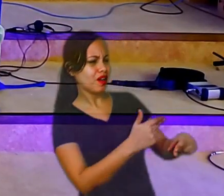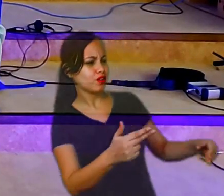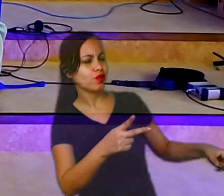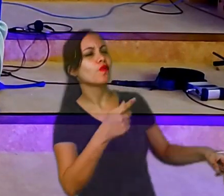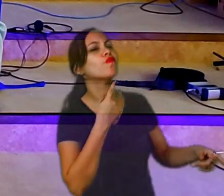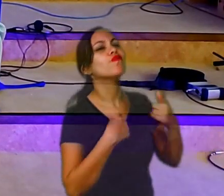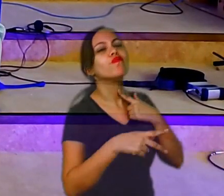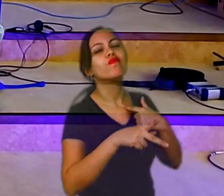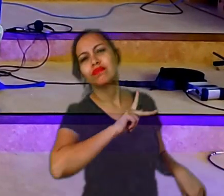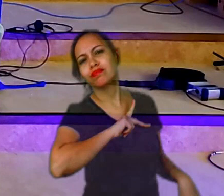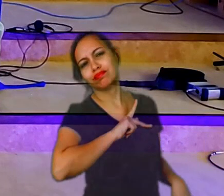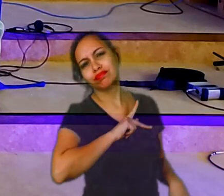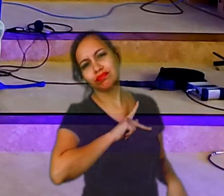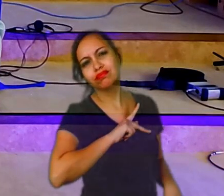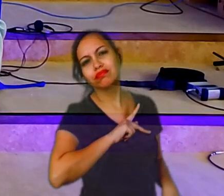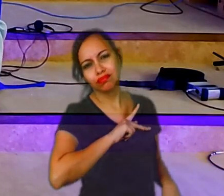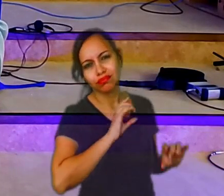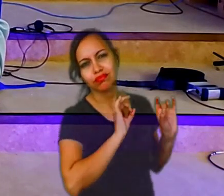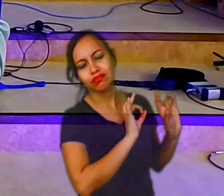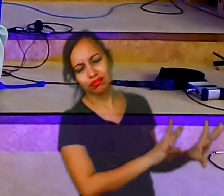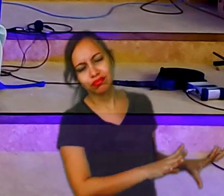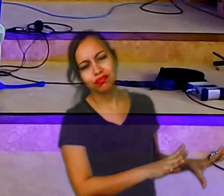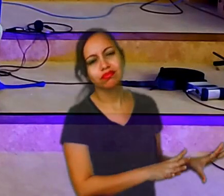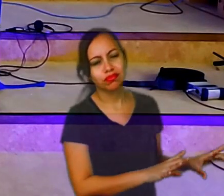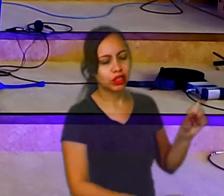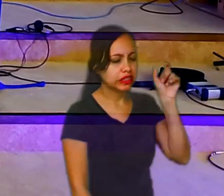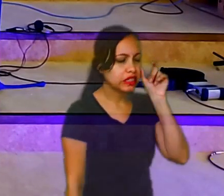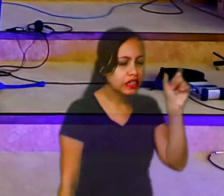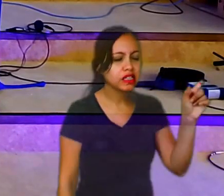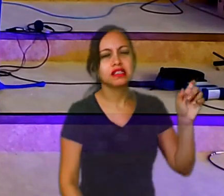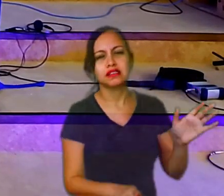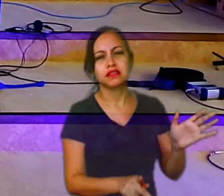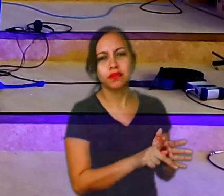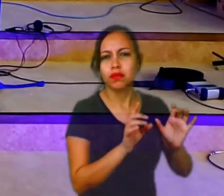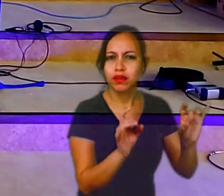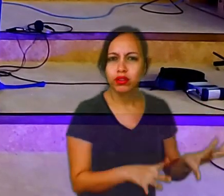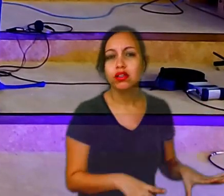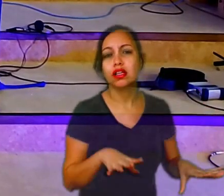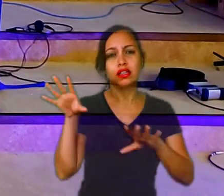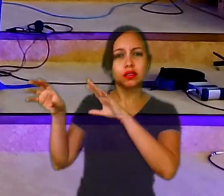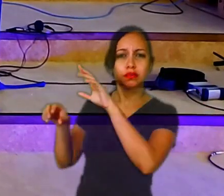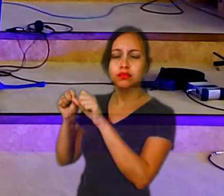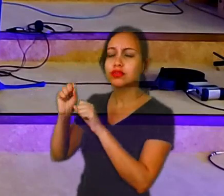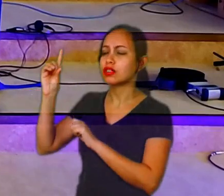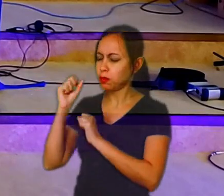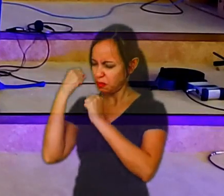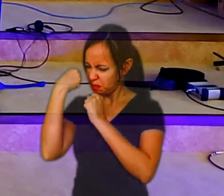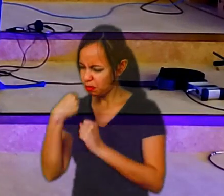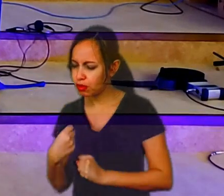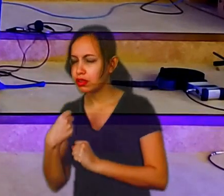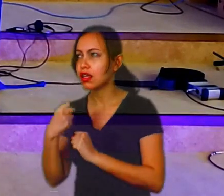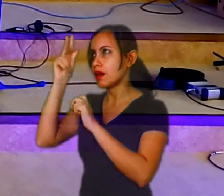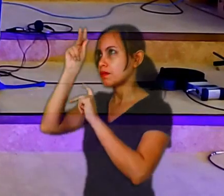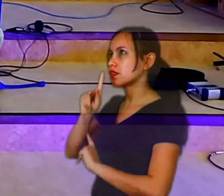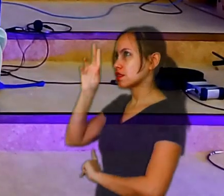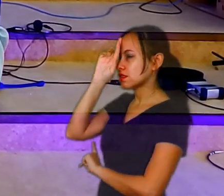próprio eu, do velho homem, dos seus próprios interesses e buscar poderosamente a